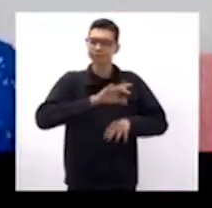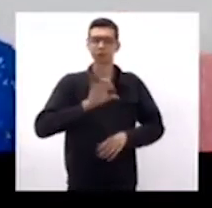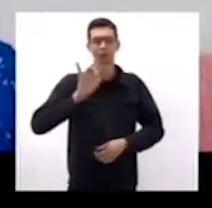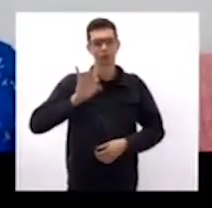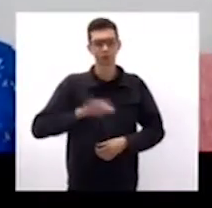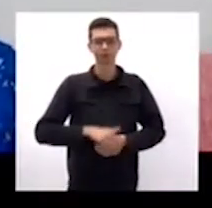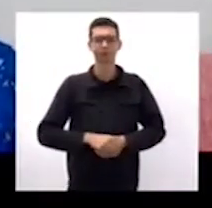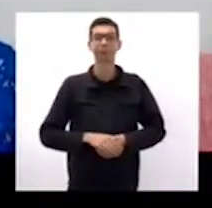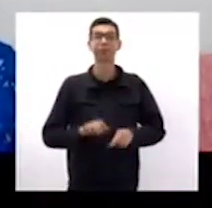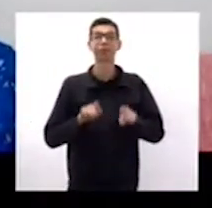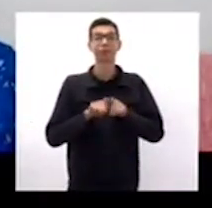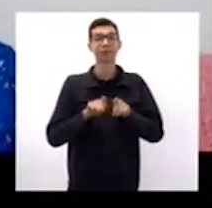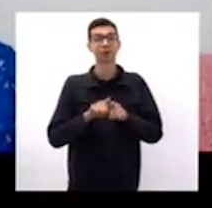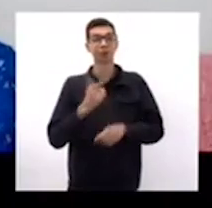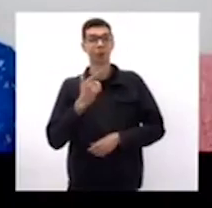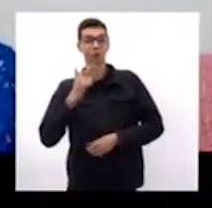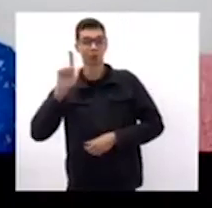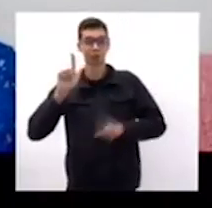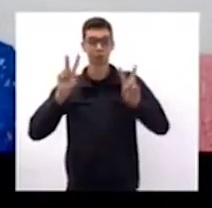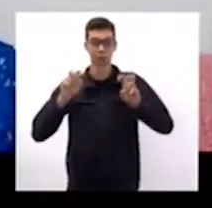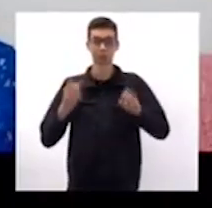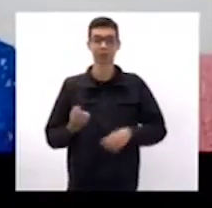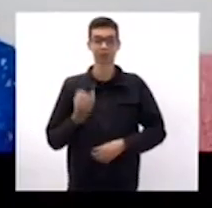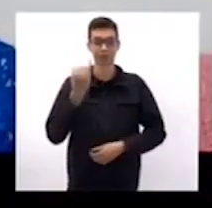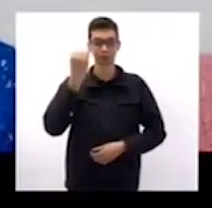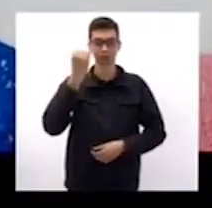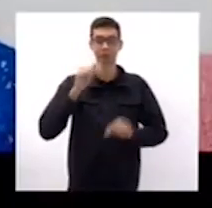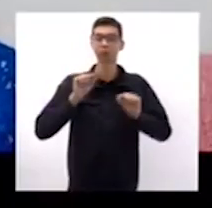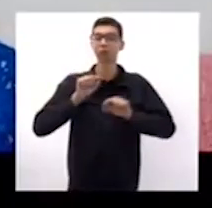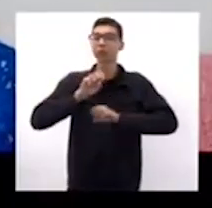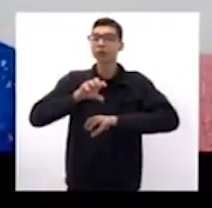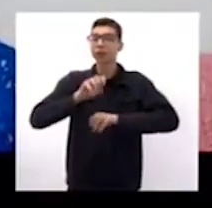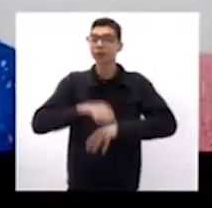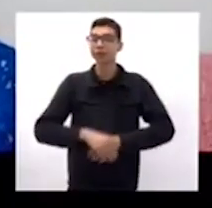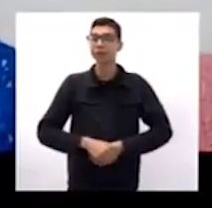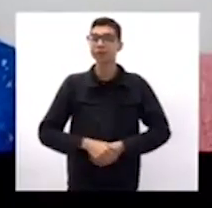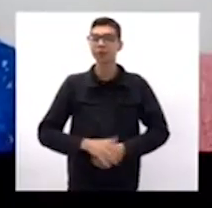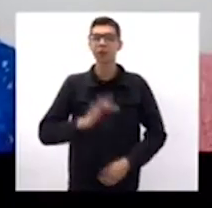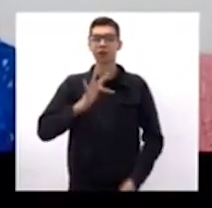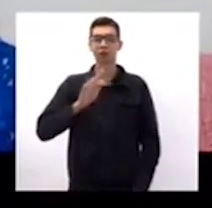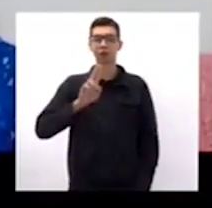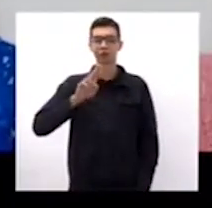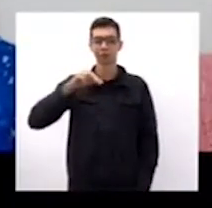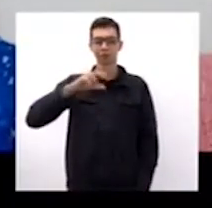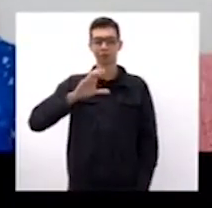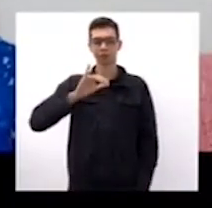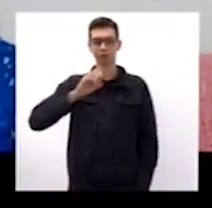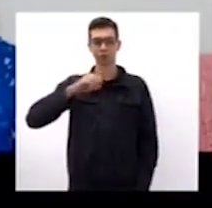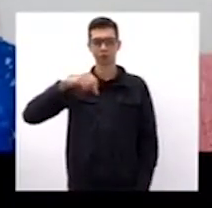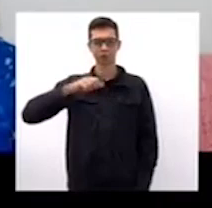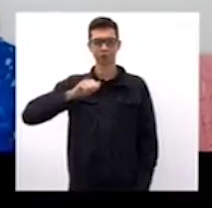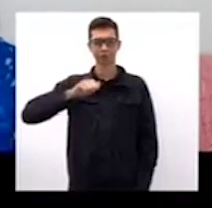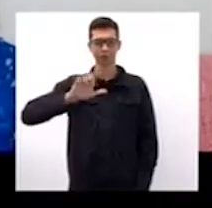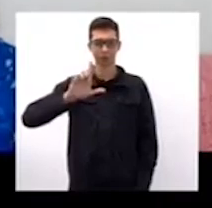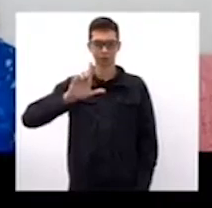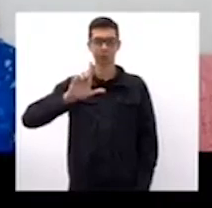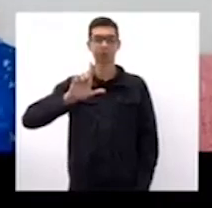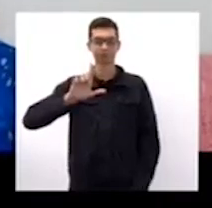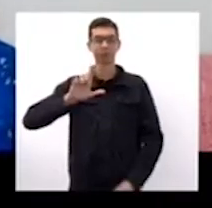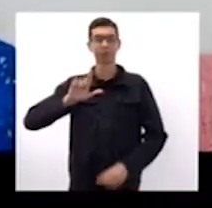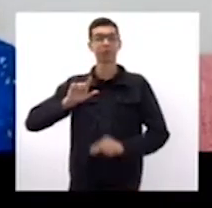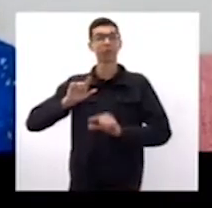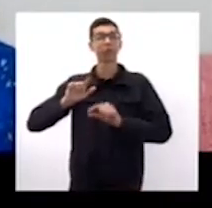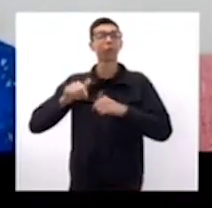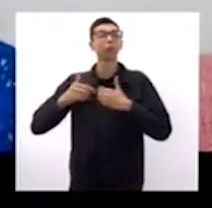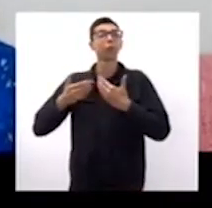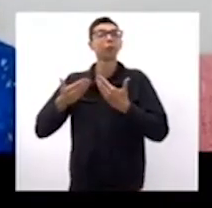Uma outra dimensão importante no ambiente educacional é a dimensão funcional, onde a função de cada espaço